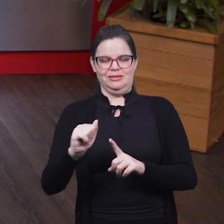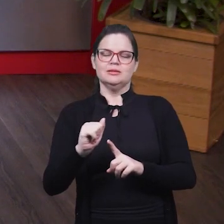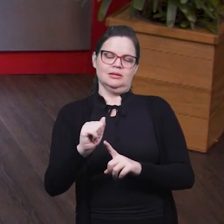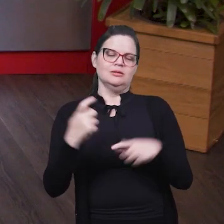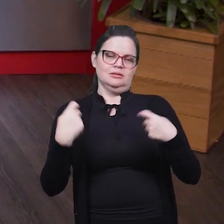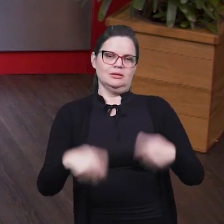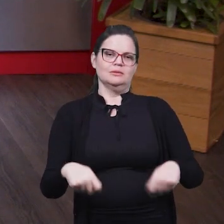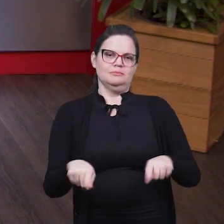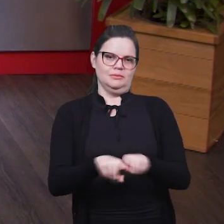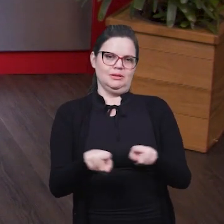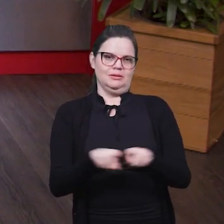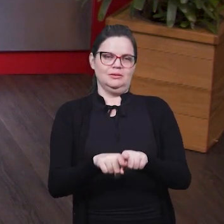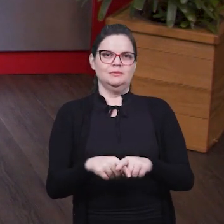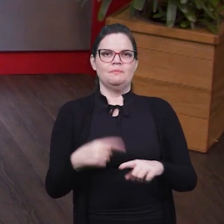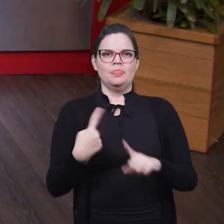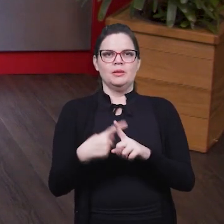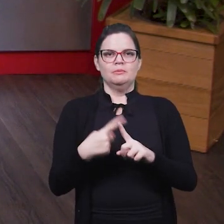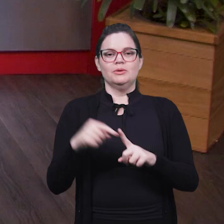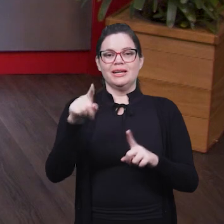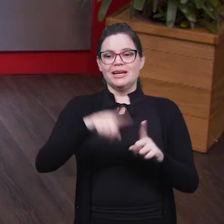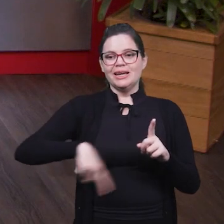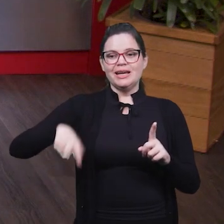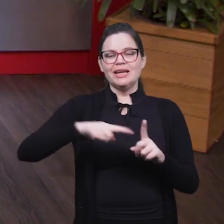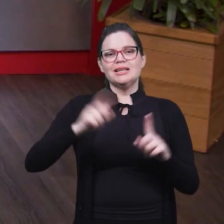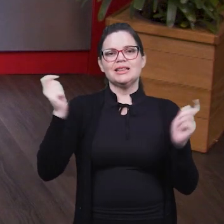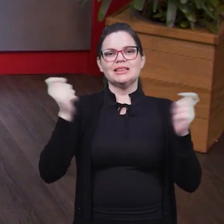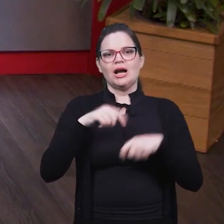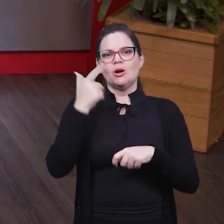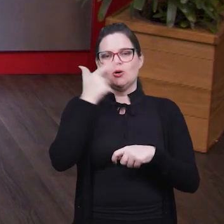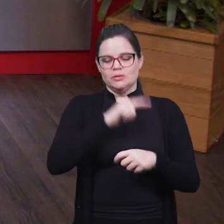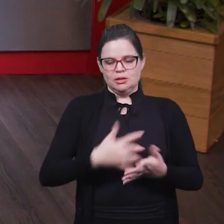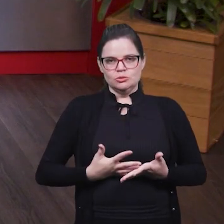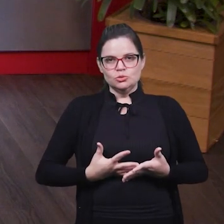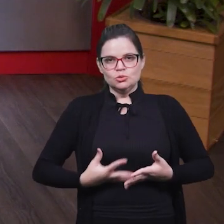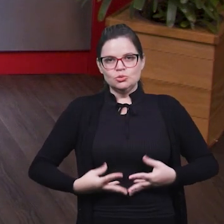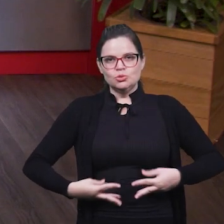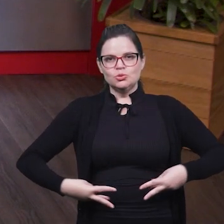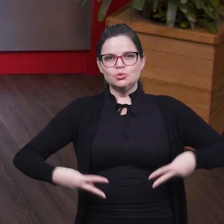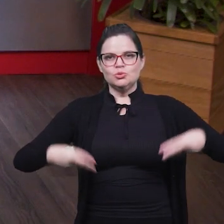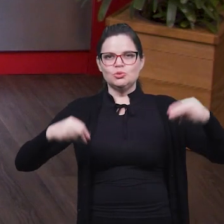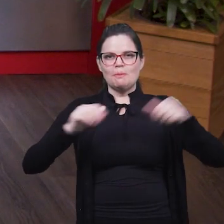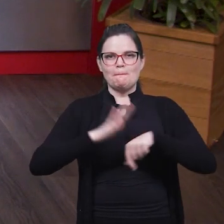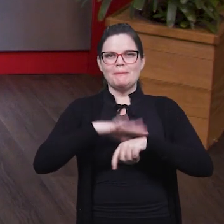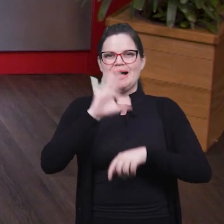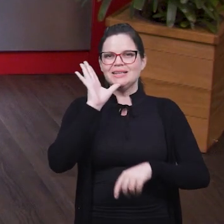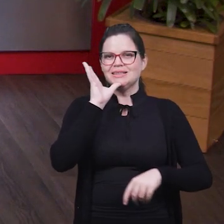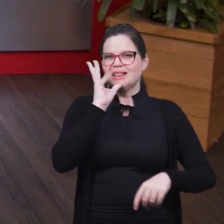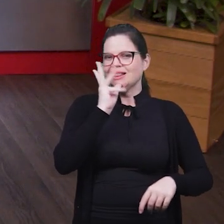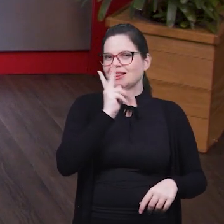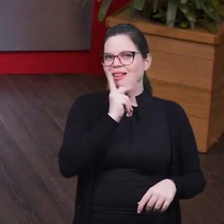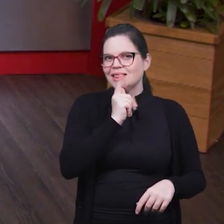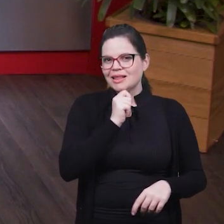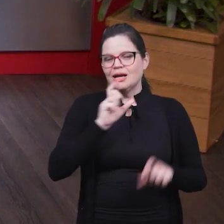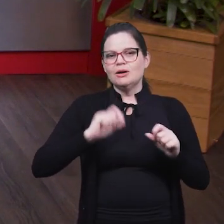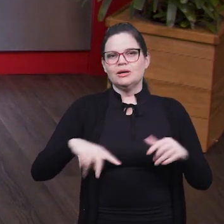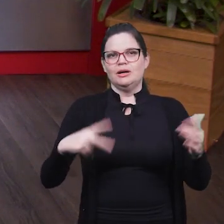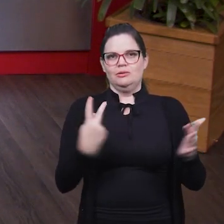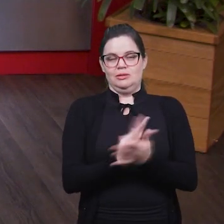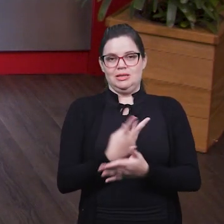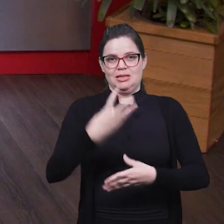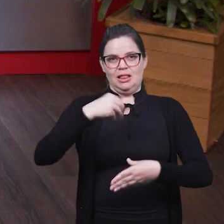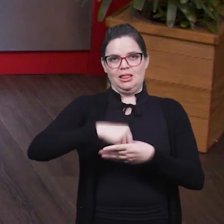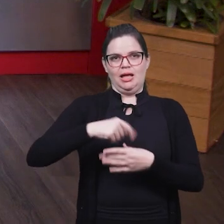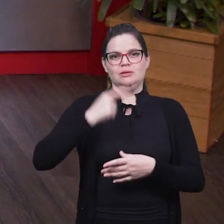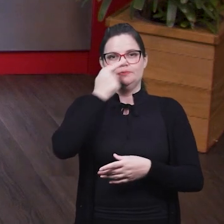monoinsaturadas, já que eles tornam o processo digestivo de carboidrato mais lento, fazendo com que o impacto deles na